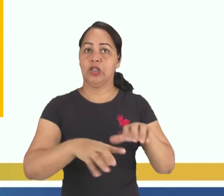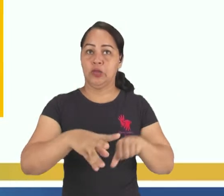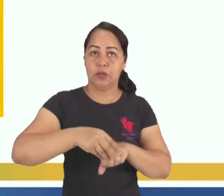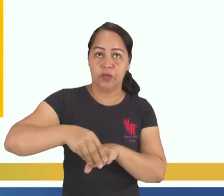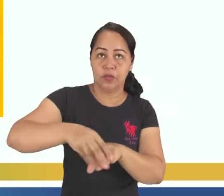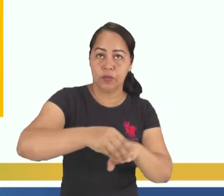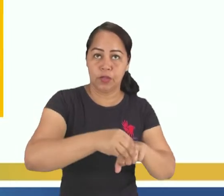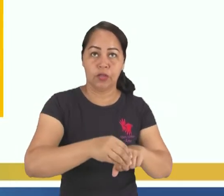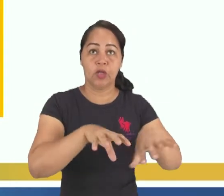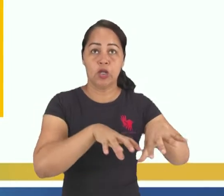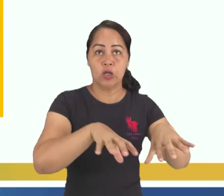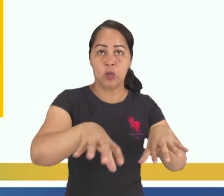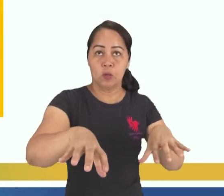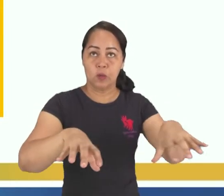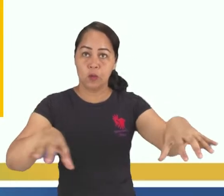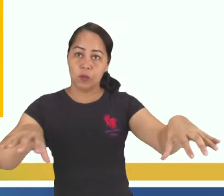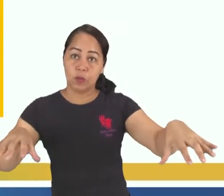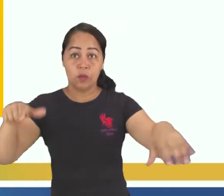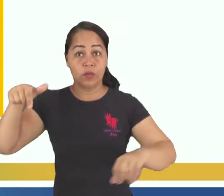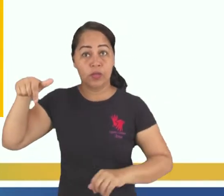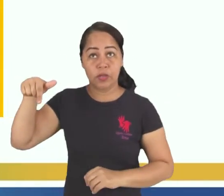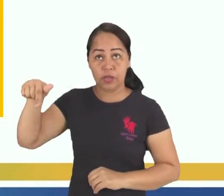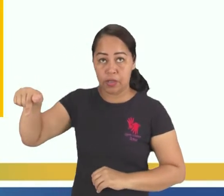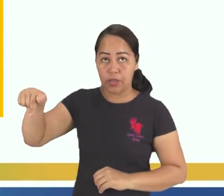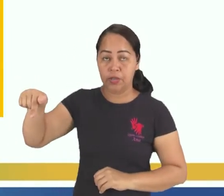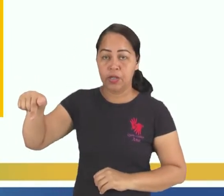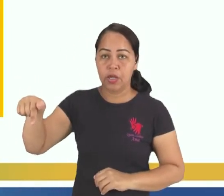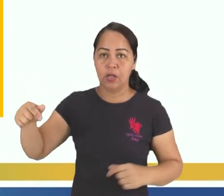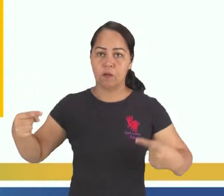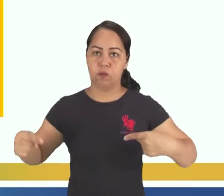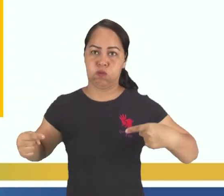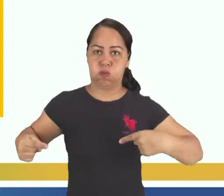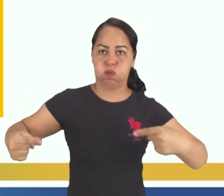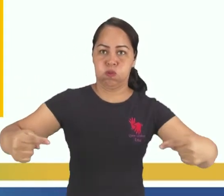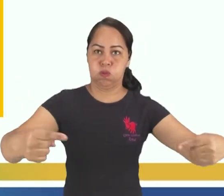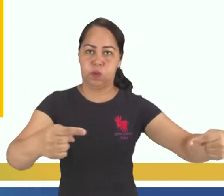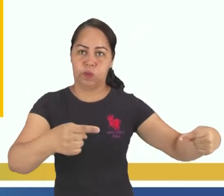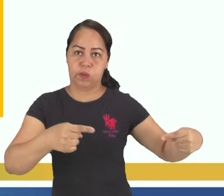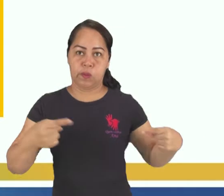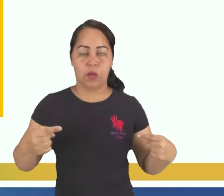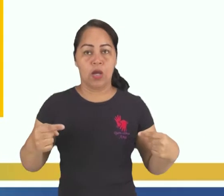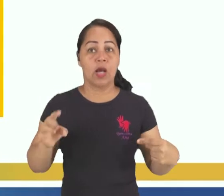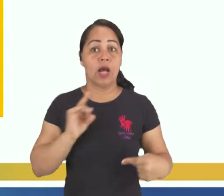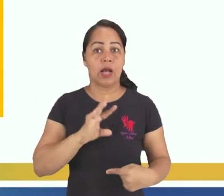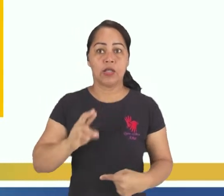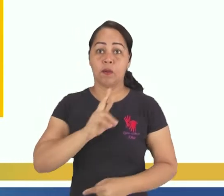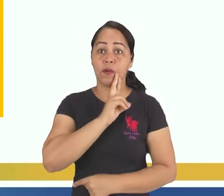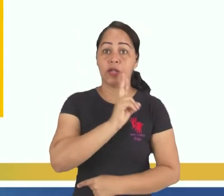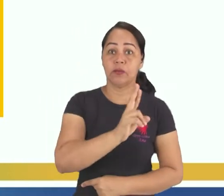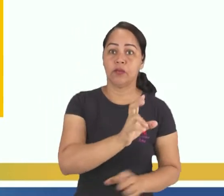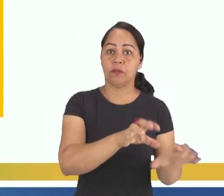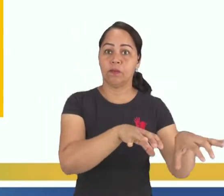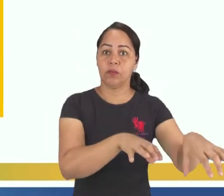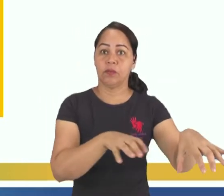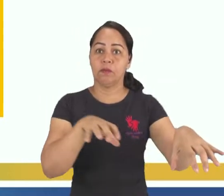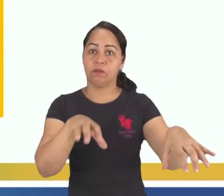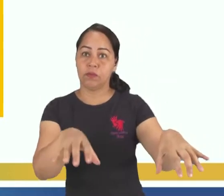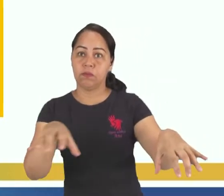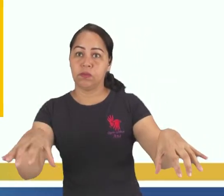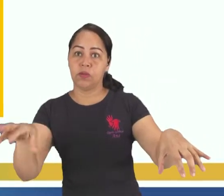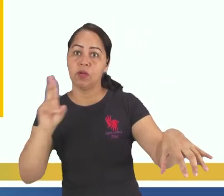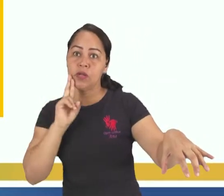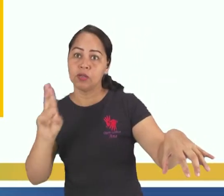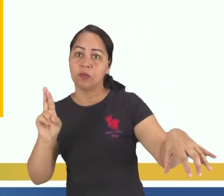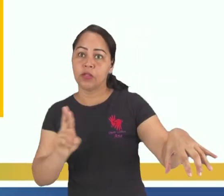em equipes. A competição acontecia com cada componente da equipe respondendo uma pergunta. Na final chegaram